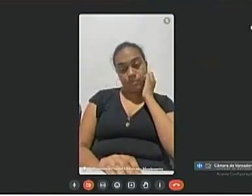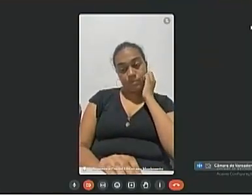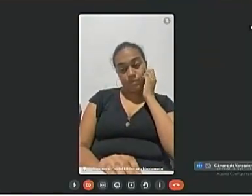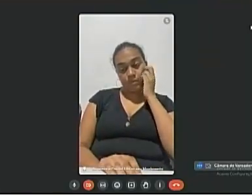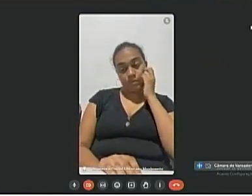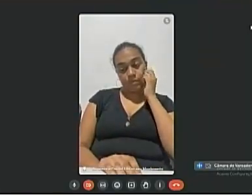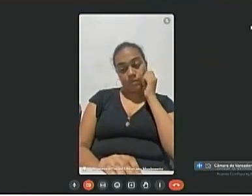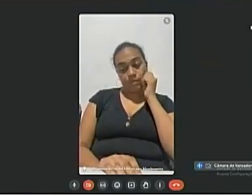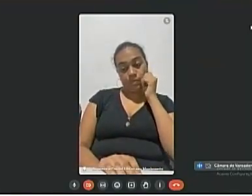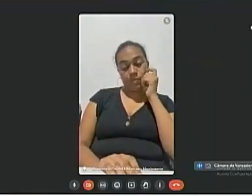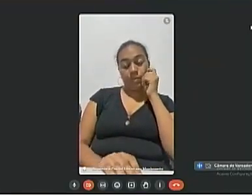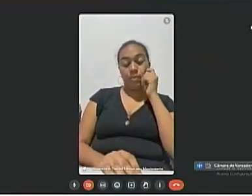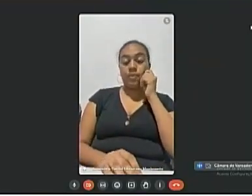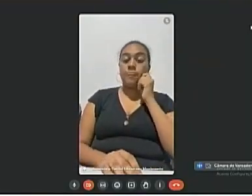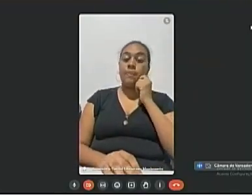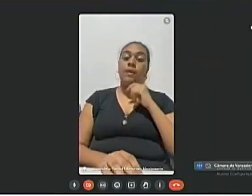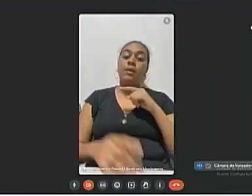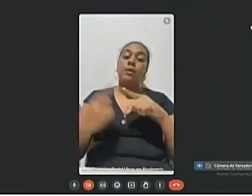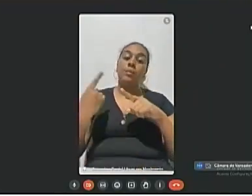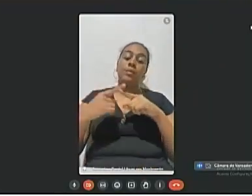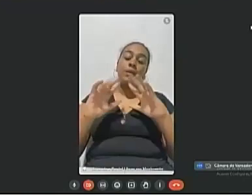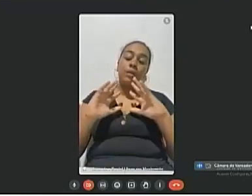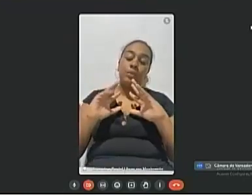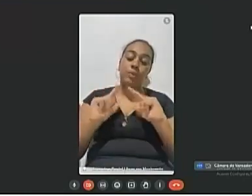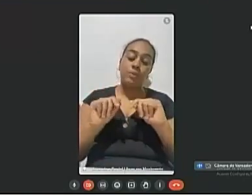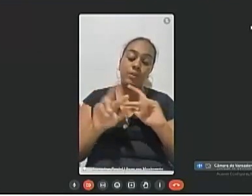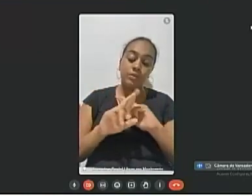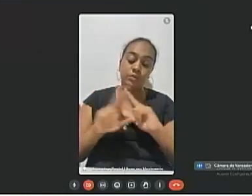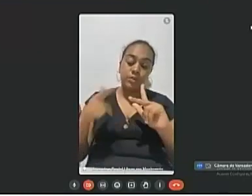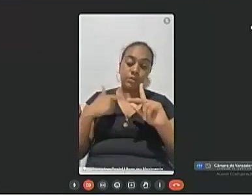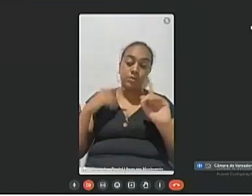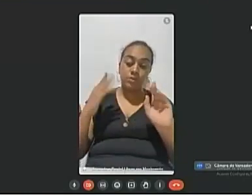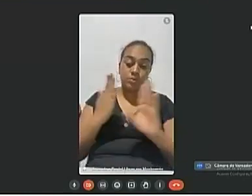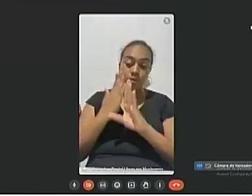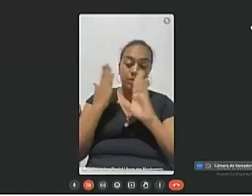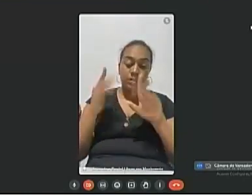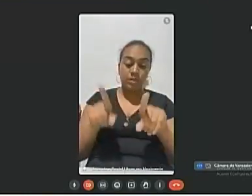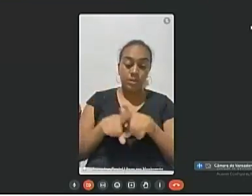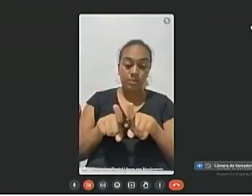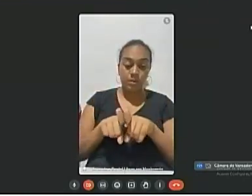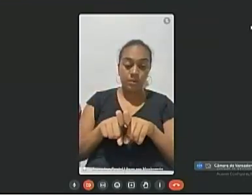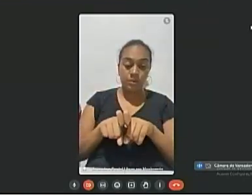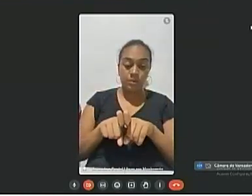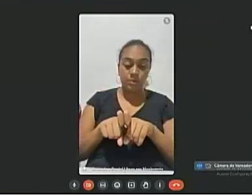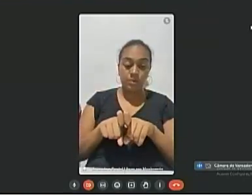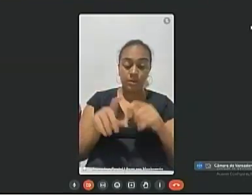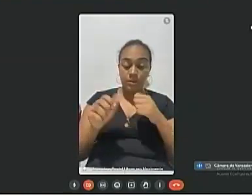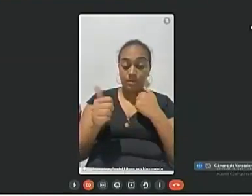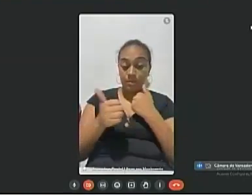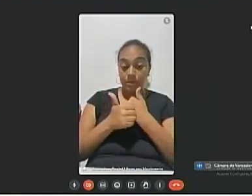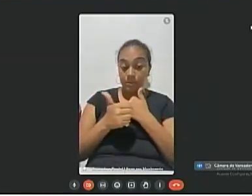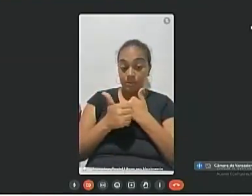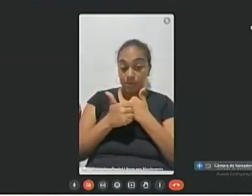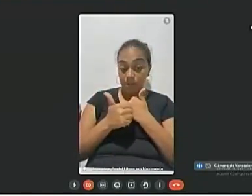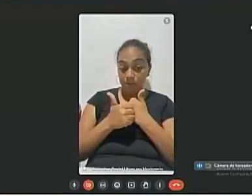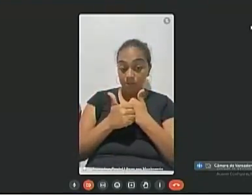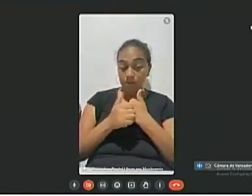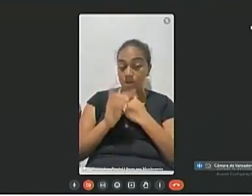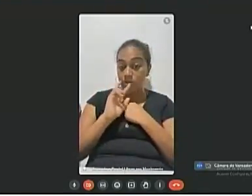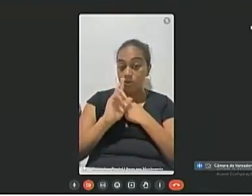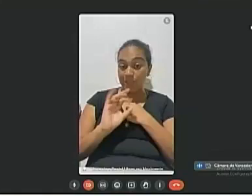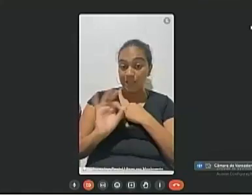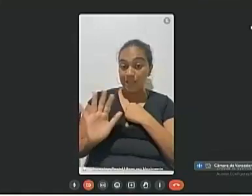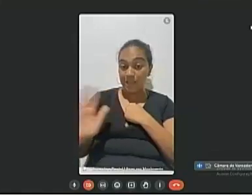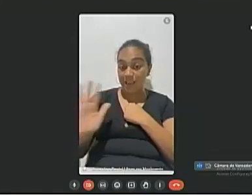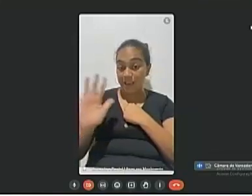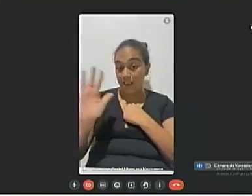tudo que é mais longe de Porto Vitória, de Porto União, não de Vitória, mais perto de Porto Vitória, resulta em obras caras que